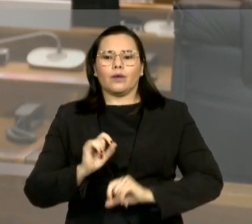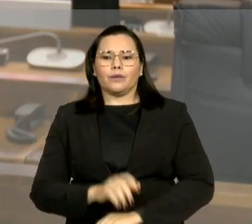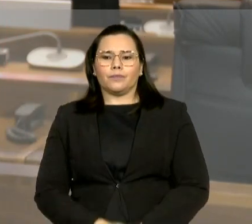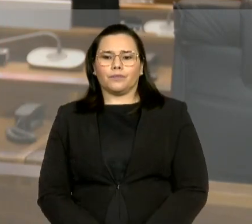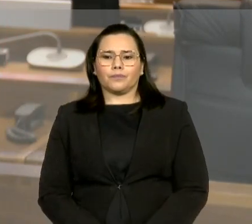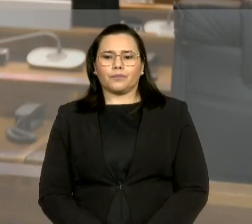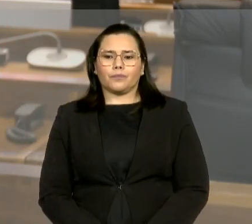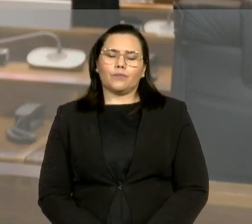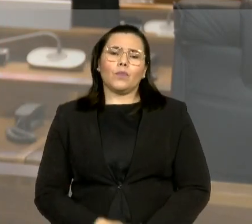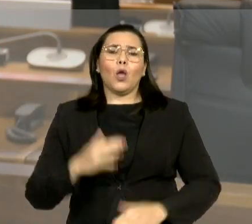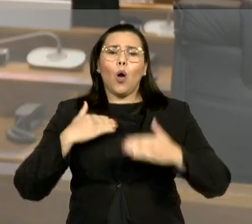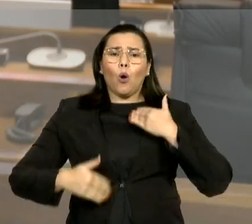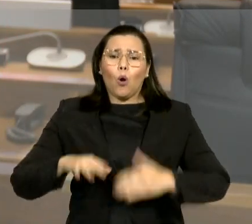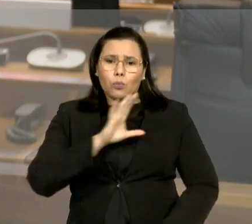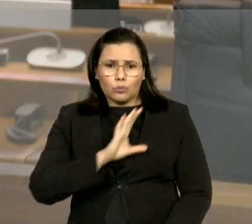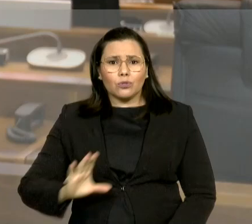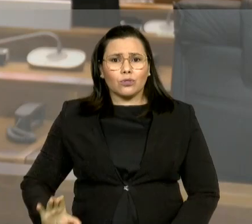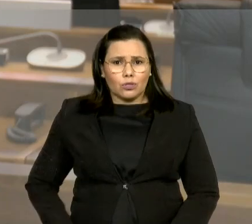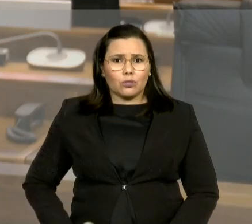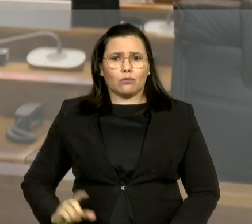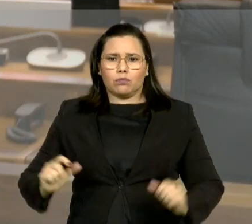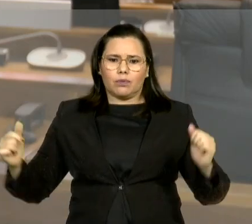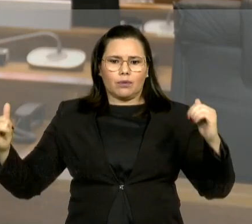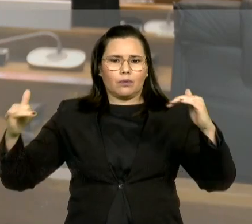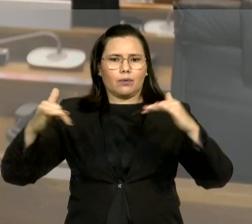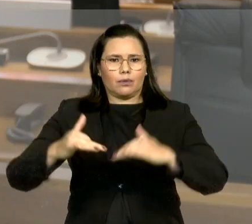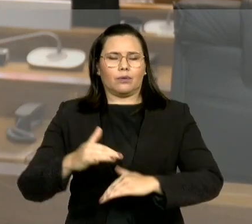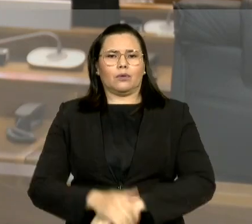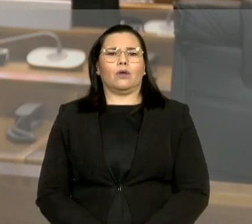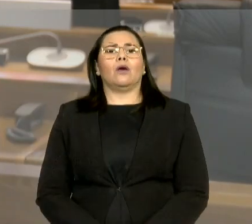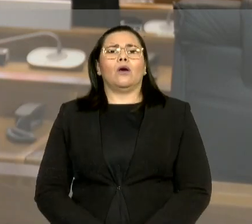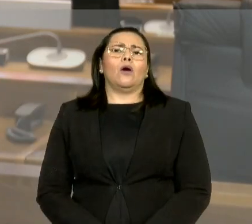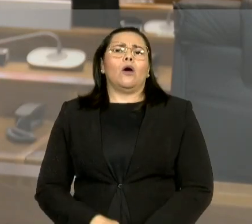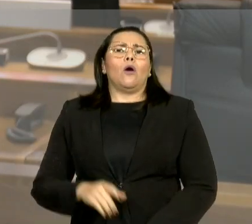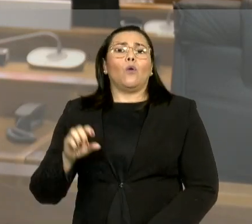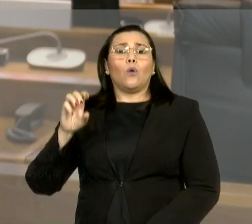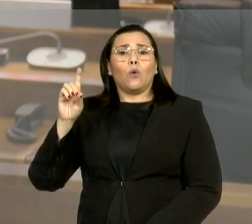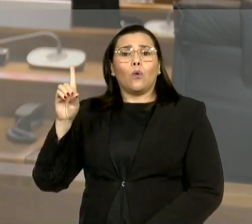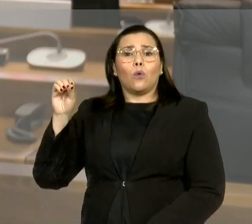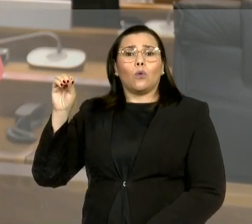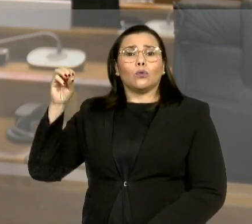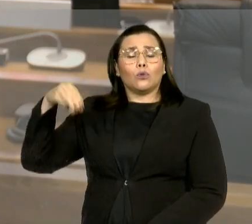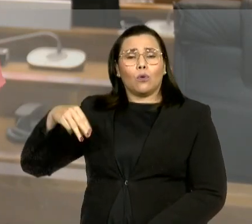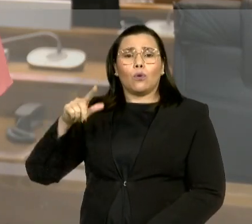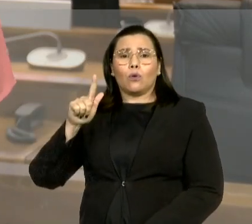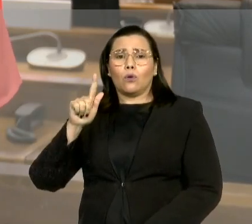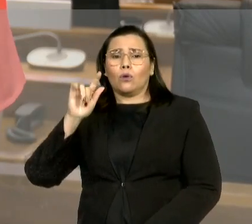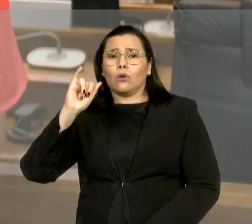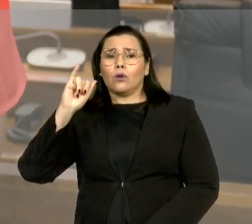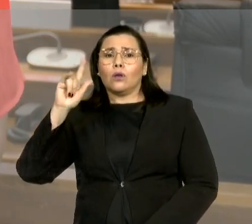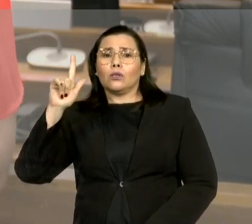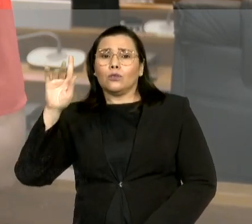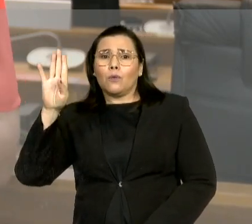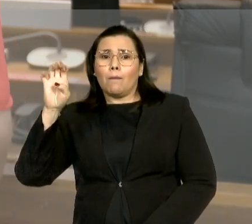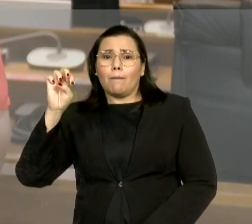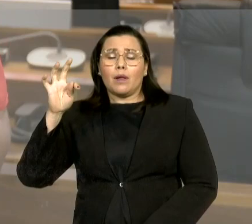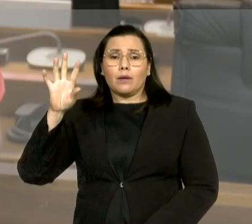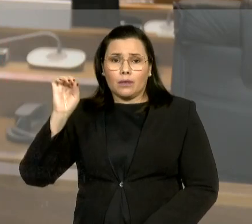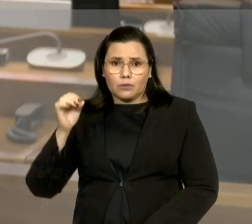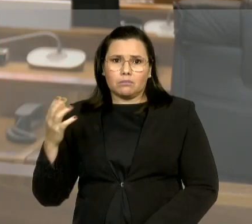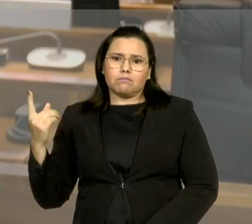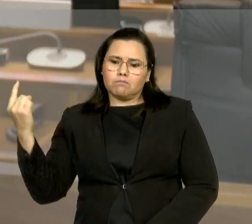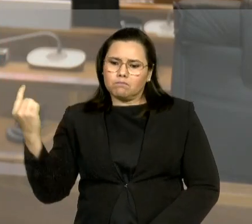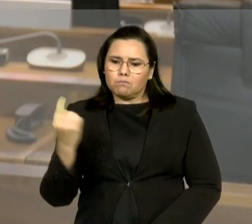Corpus Christi. Os deputados receberam a visita do arcebispo de São Luís, Dom Gilberto Pastana, que veio aqui ao plenário na Gibiaico e entregou